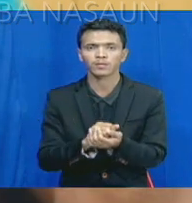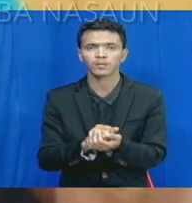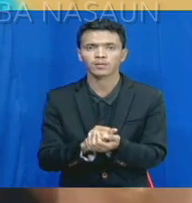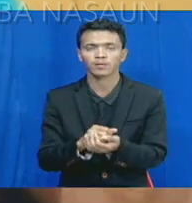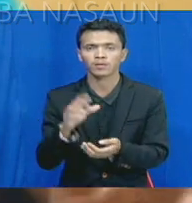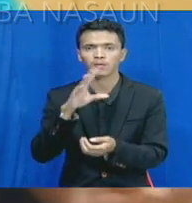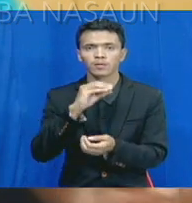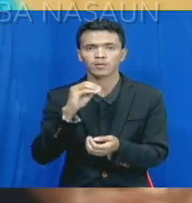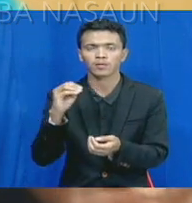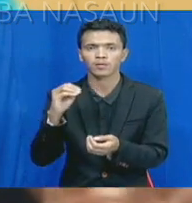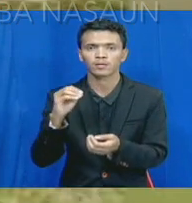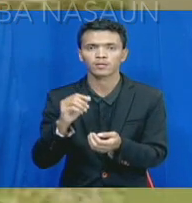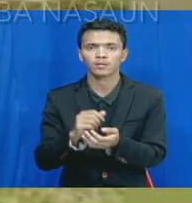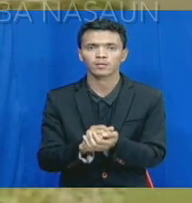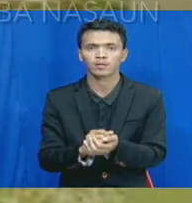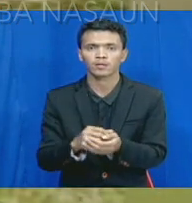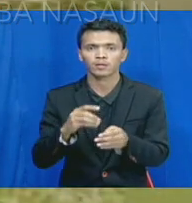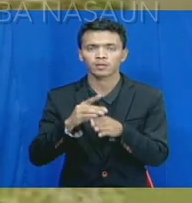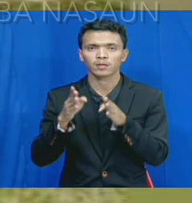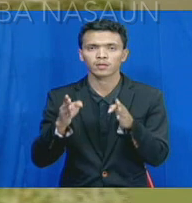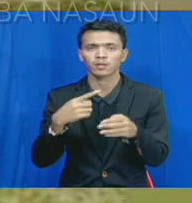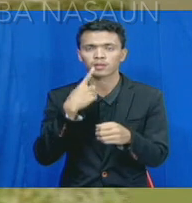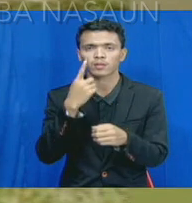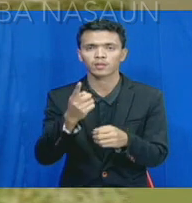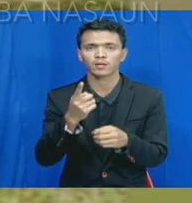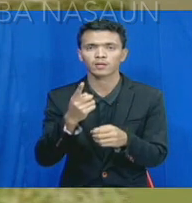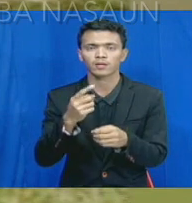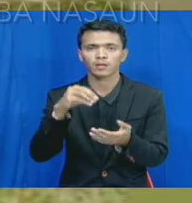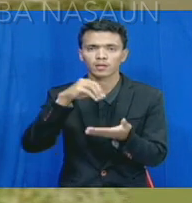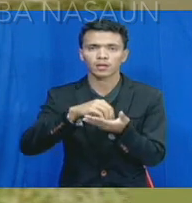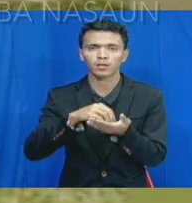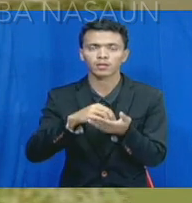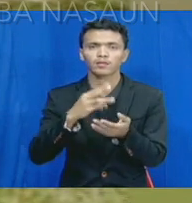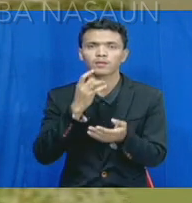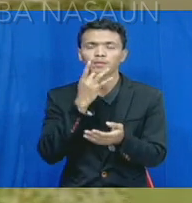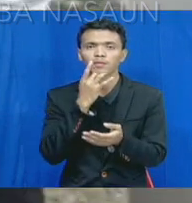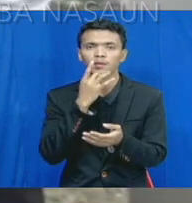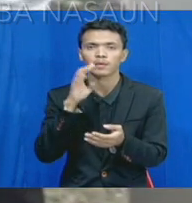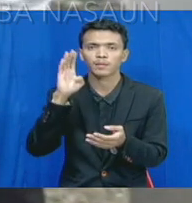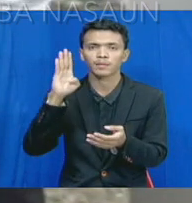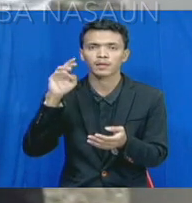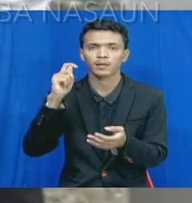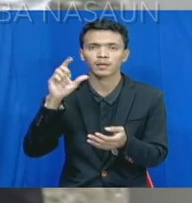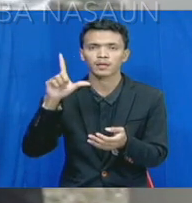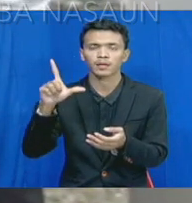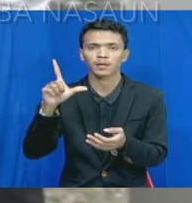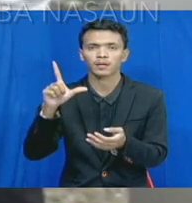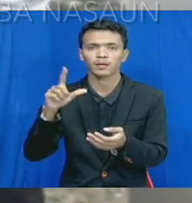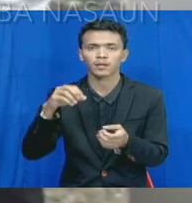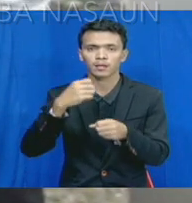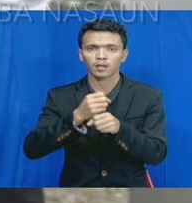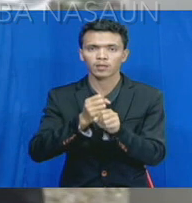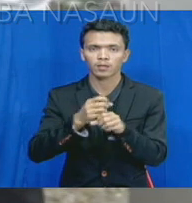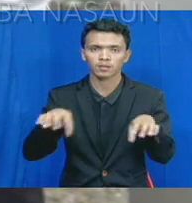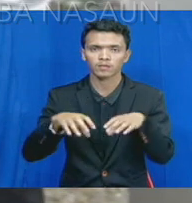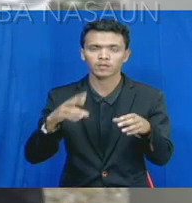no metro contador. Coronador na firma, além de monta contador B, BTL Mosse melhora sistema B Mos ne B